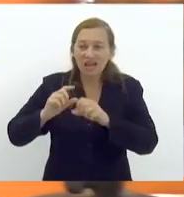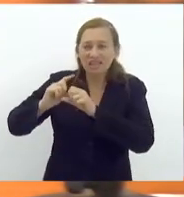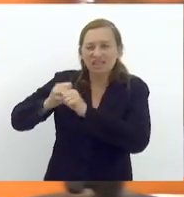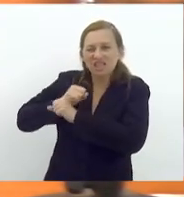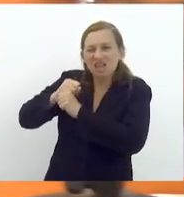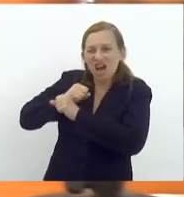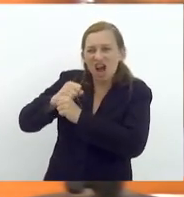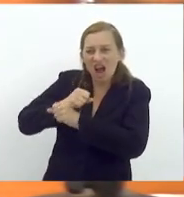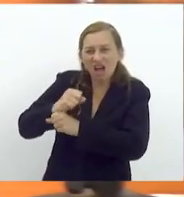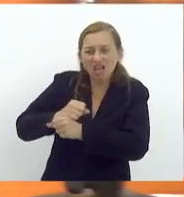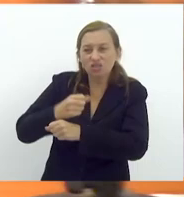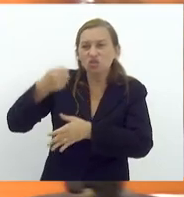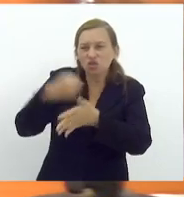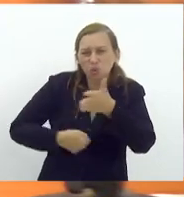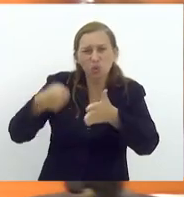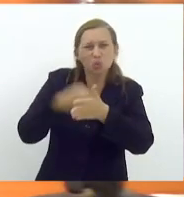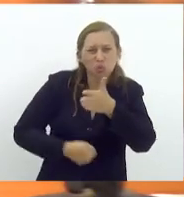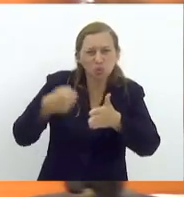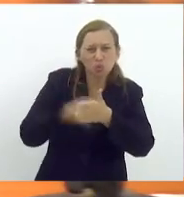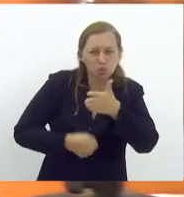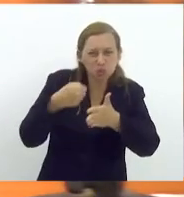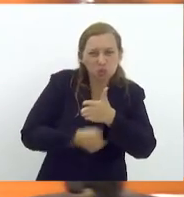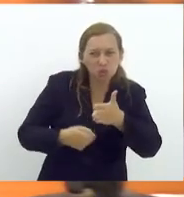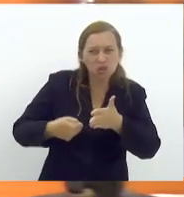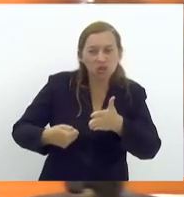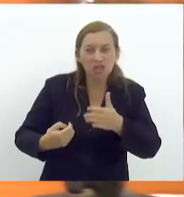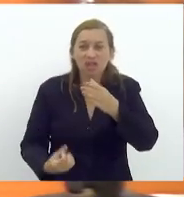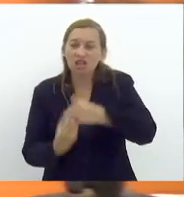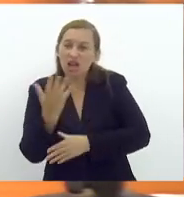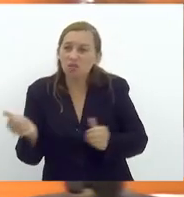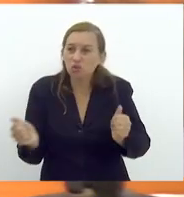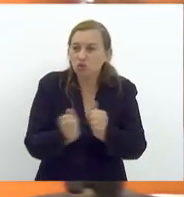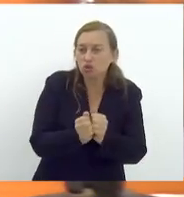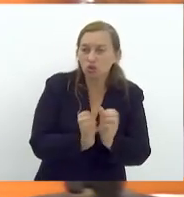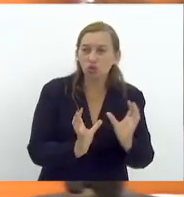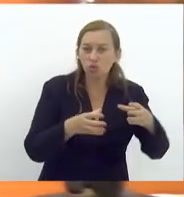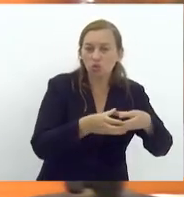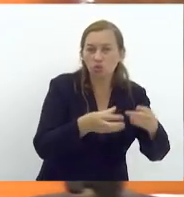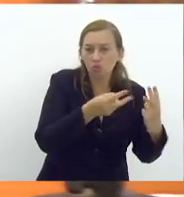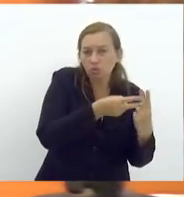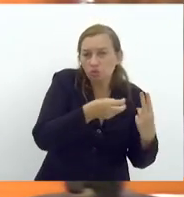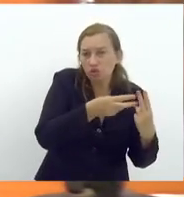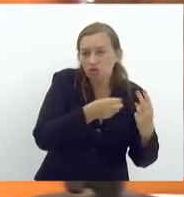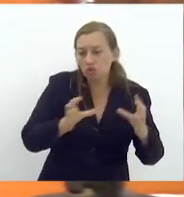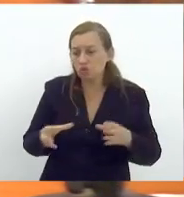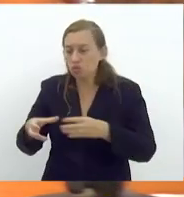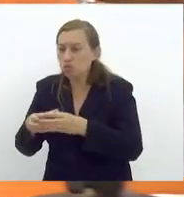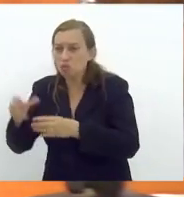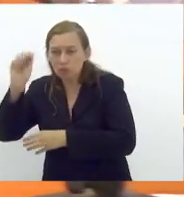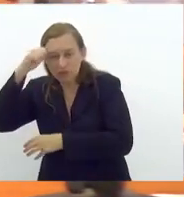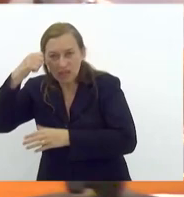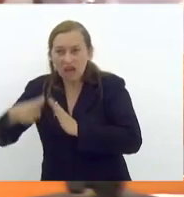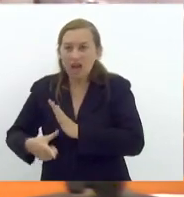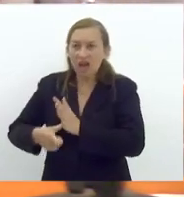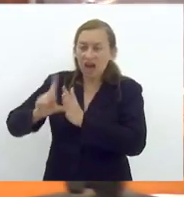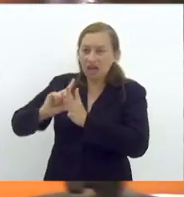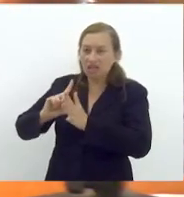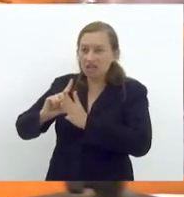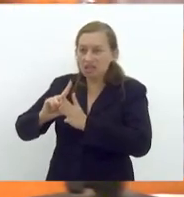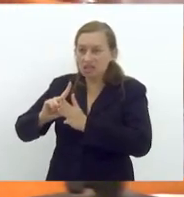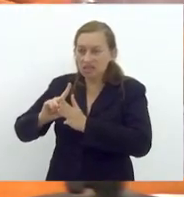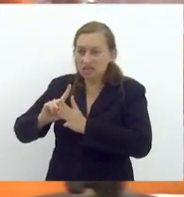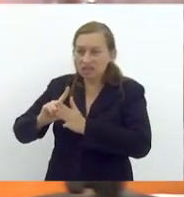muitas táticas de sobrevivência que criamos juntos povos negros e povos indígenas desde antes da colonização